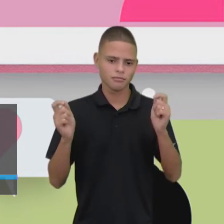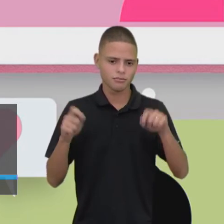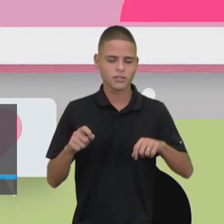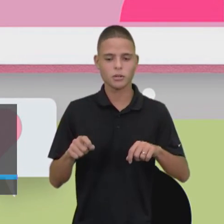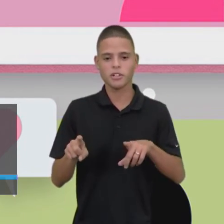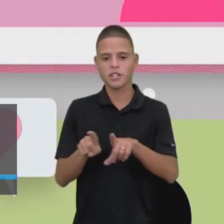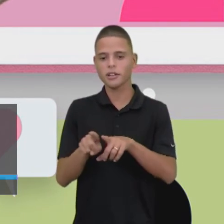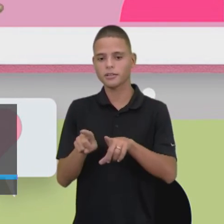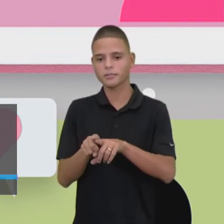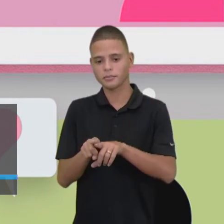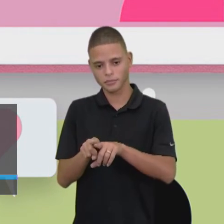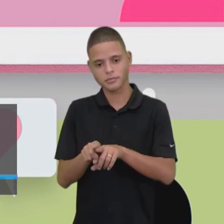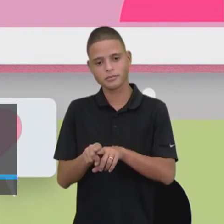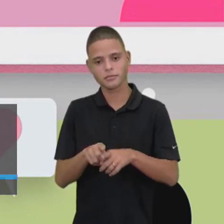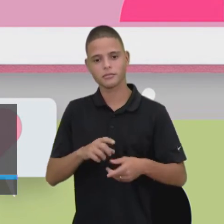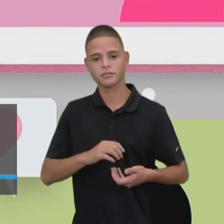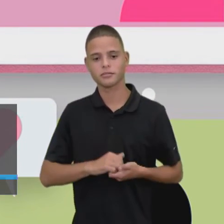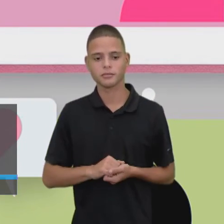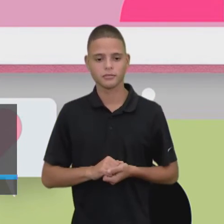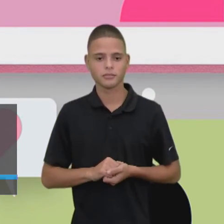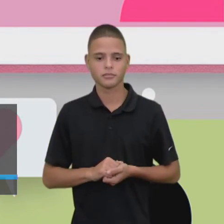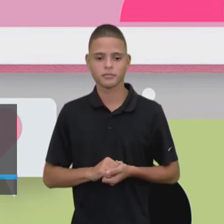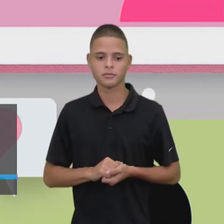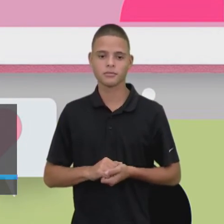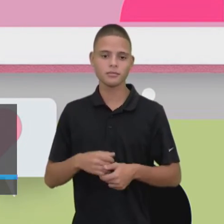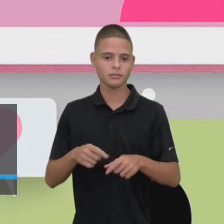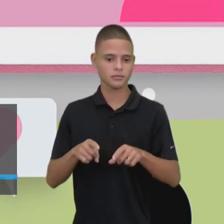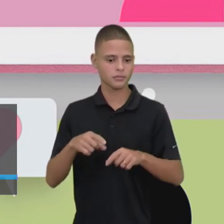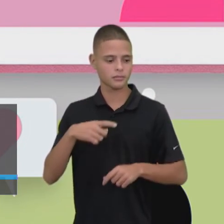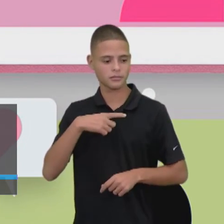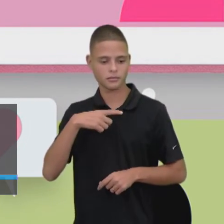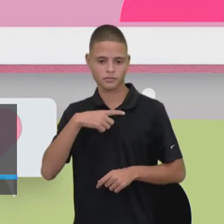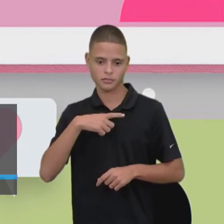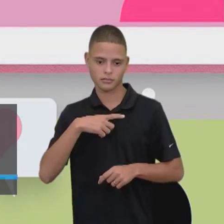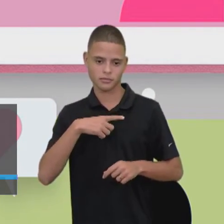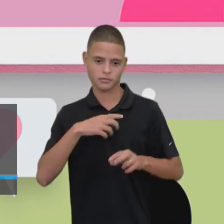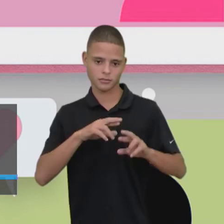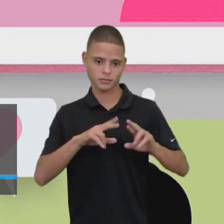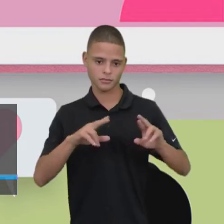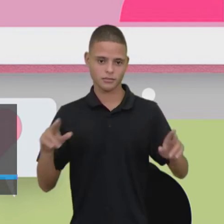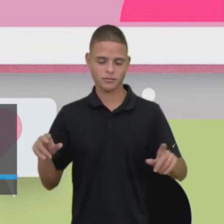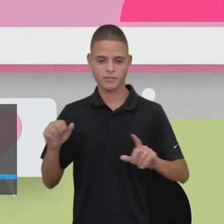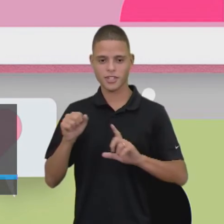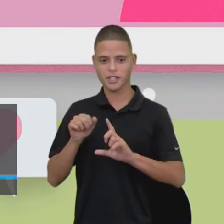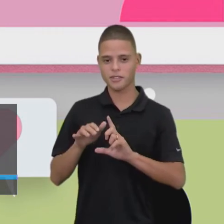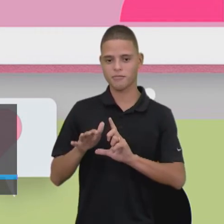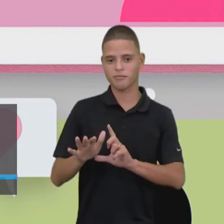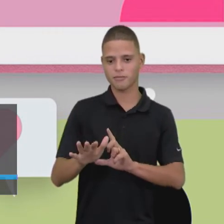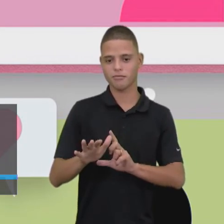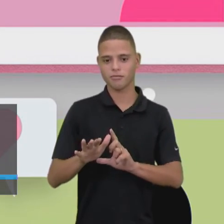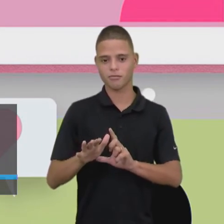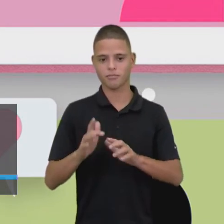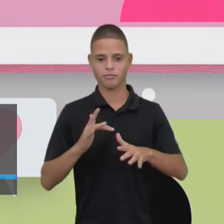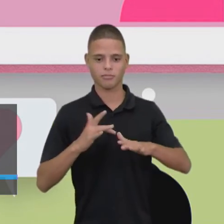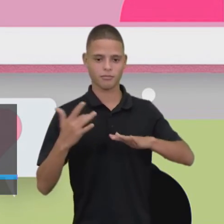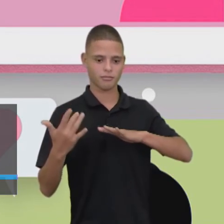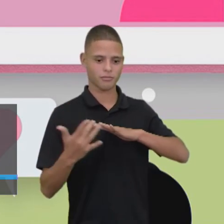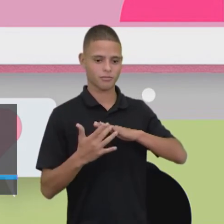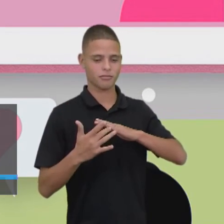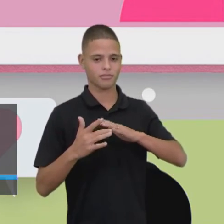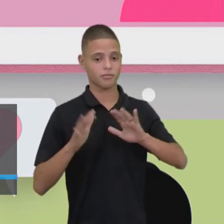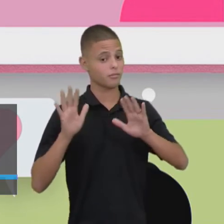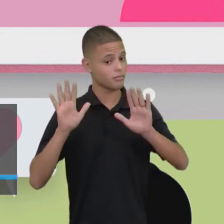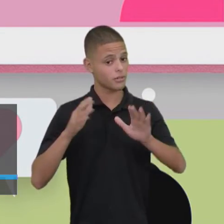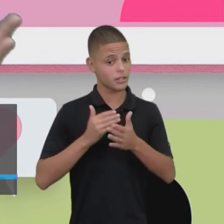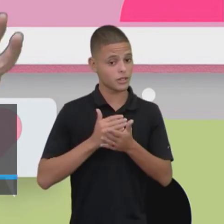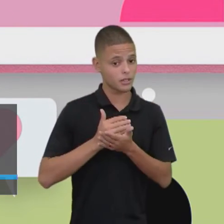mesmos as mesmas celebridades, os mesmos seguidores, influenciadores dentro das nossas redes sociais. Porém, a gente já começa a